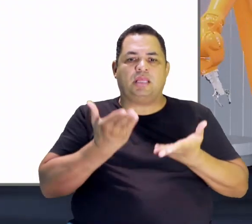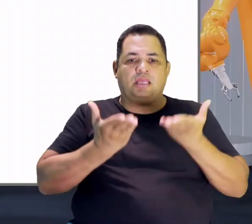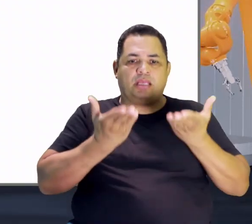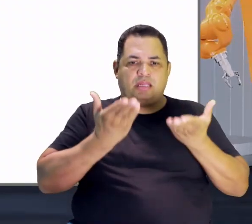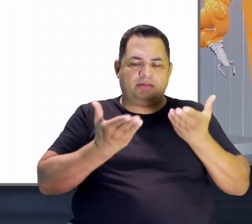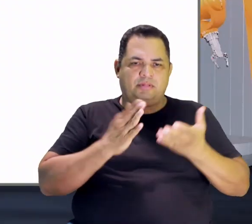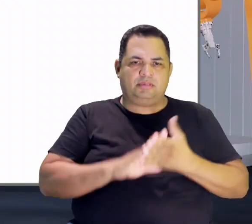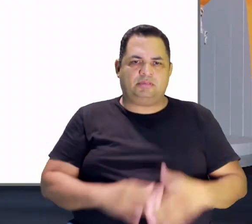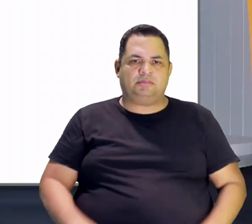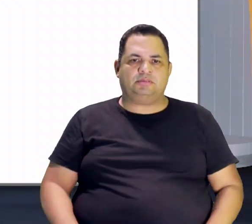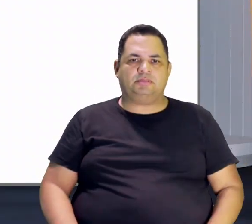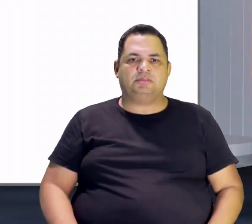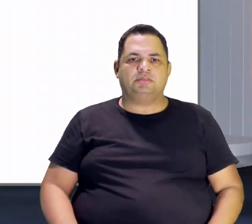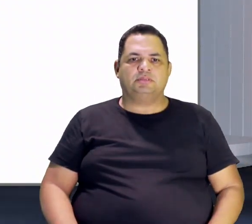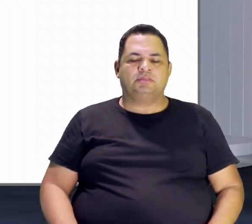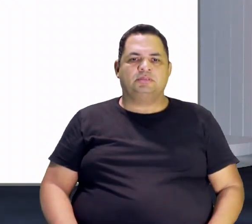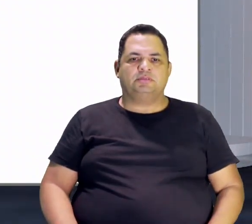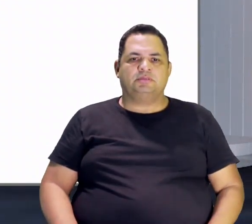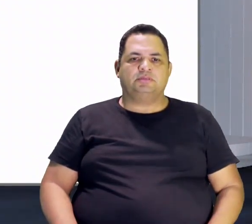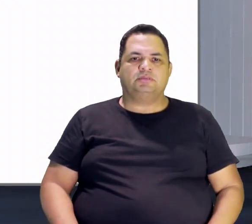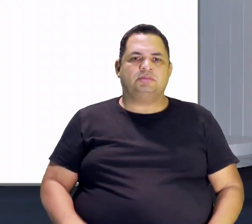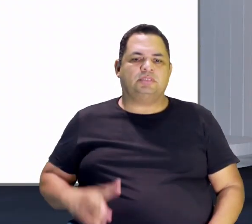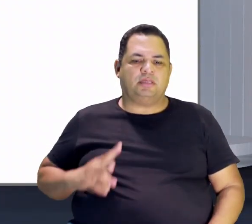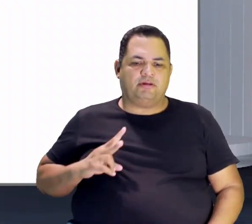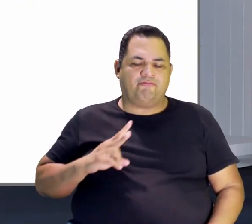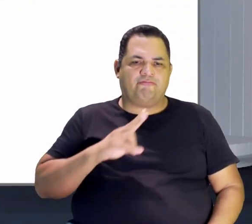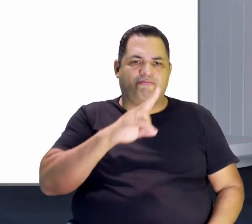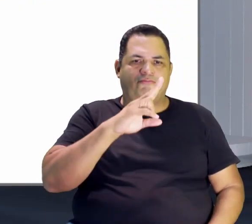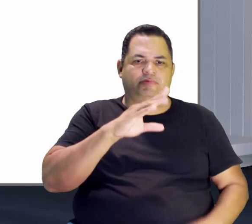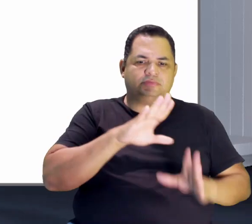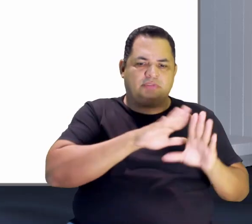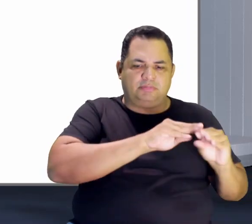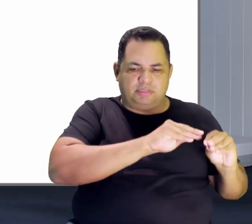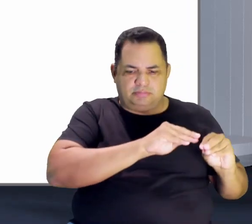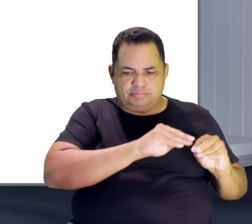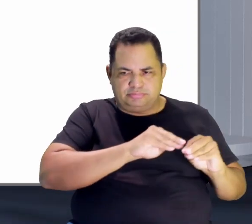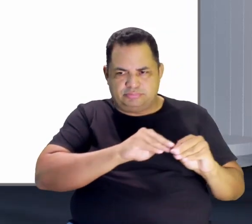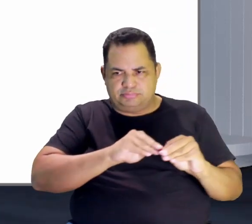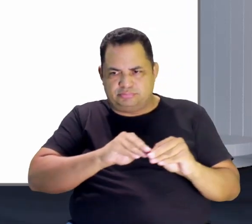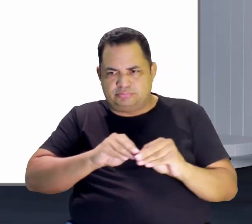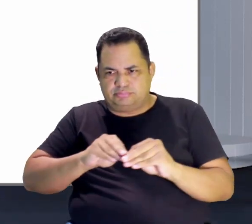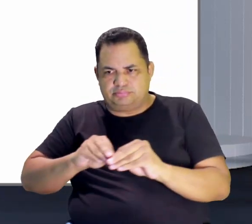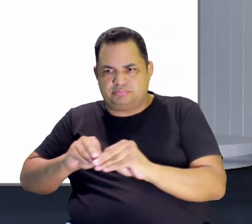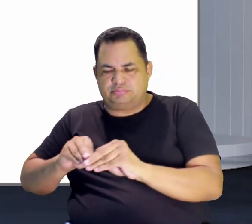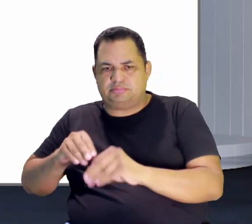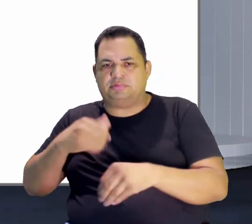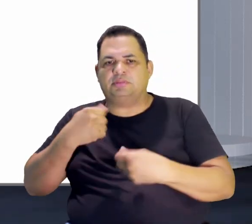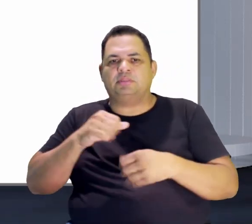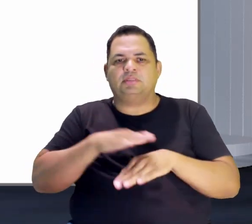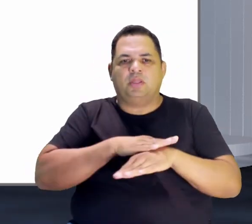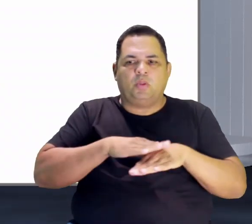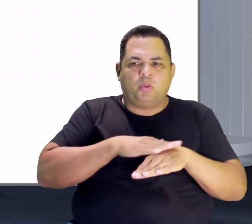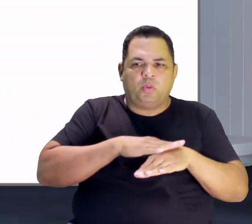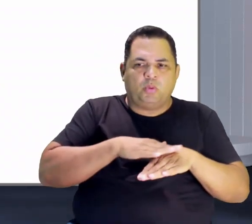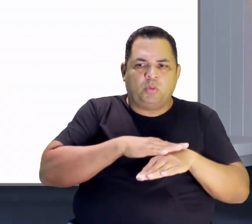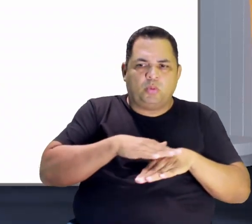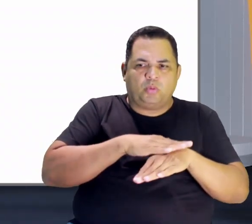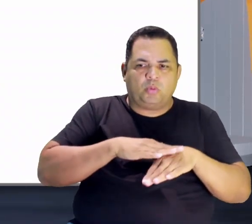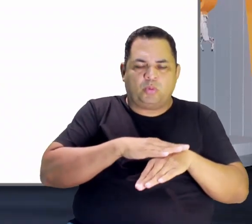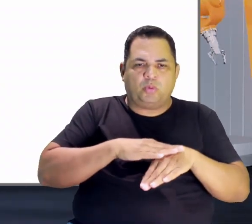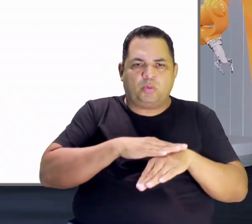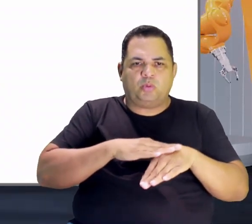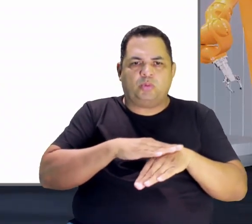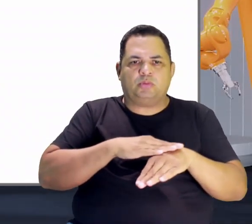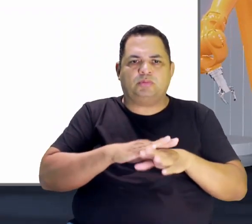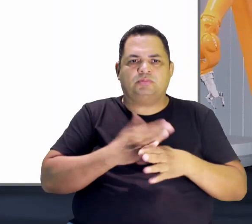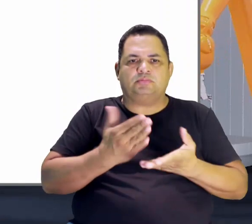numa descida, a força-peso faz forçar para deslizar. Tem que ter um atrito, alguma coisa contrário para evitar que o